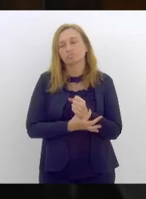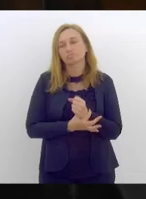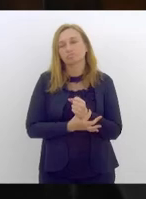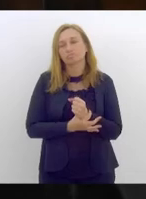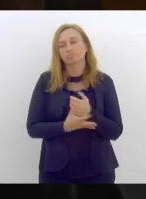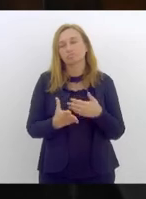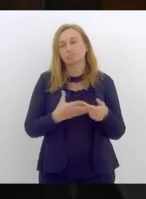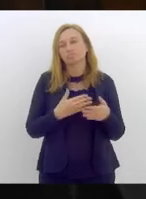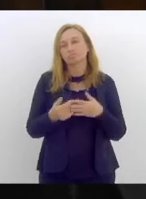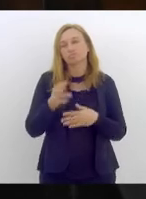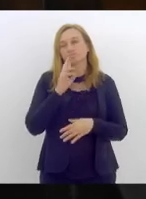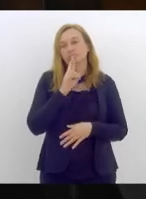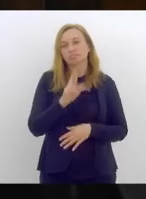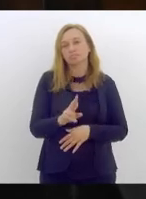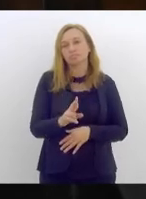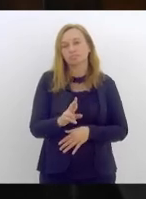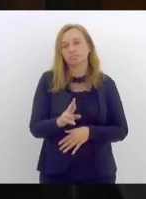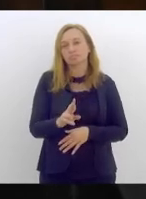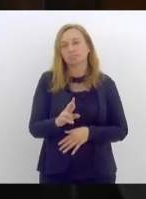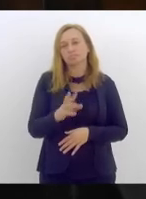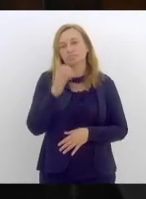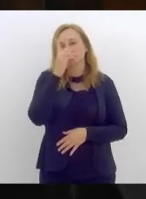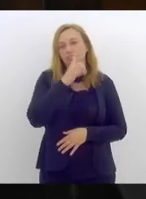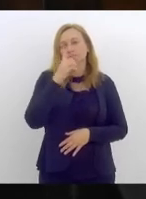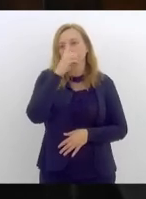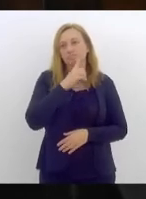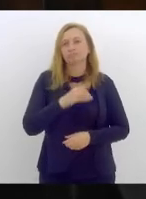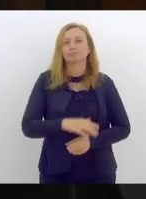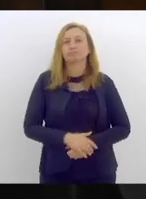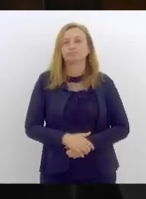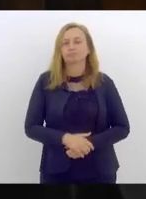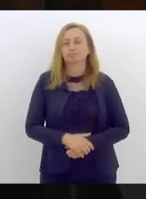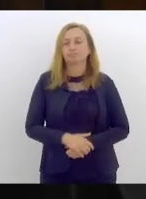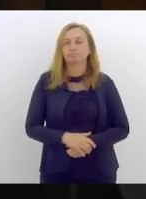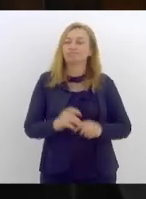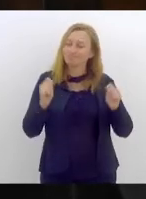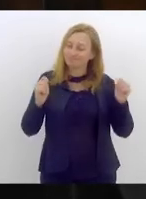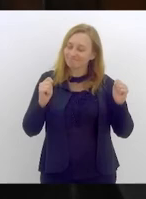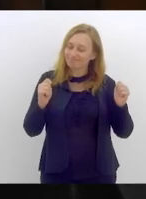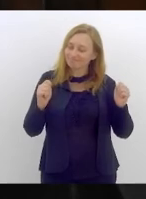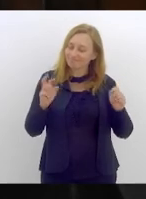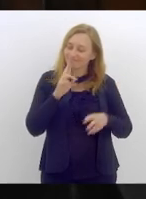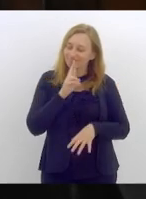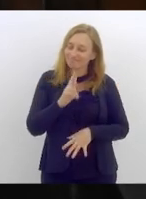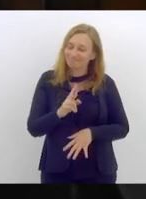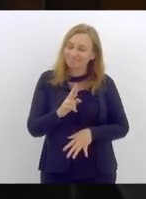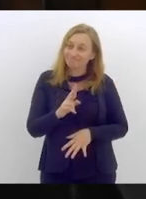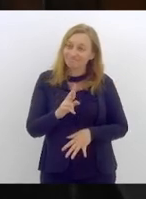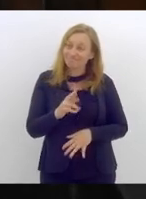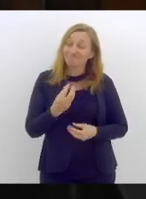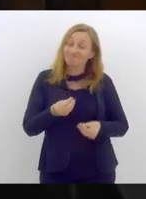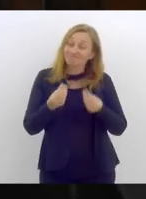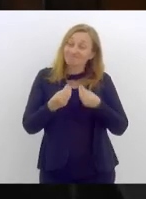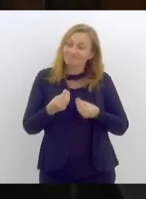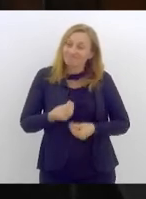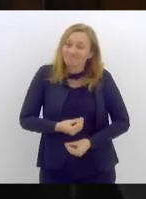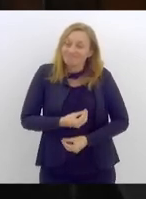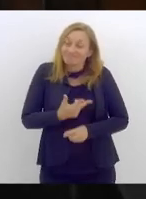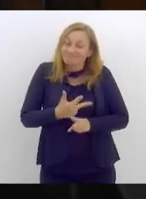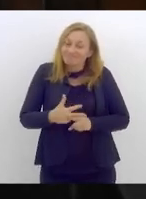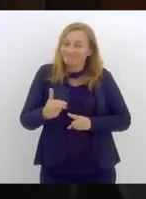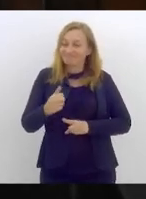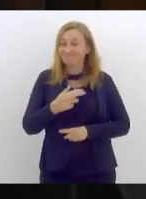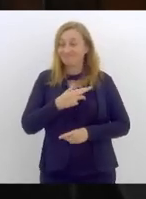que seja o resultado homologado no próximo domingo e espero que seja resultado que dará Vitória Lula a